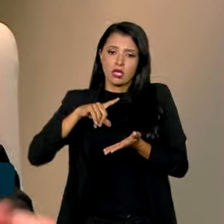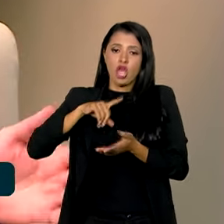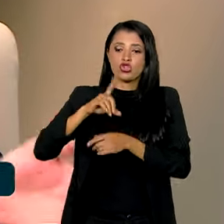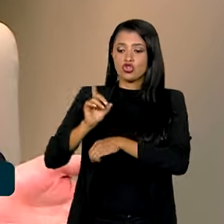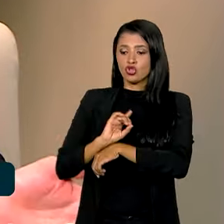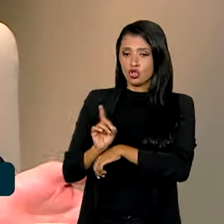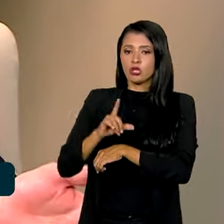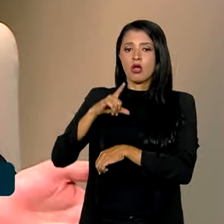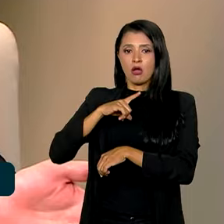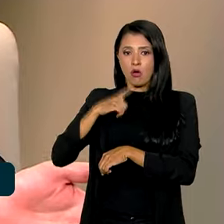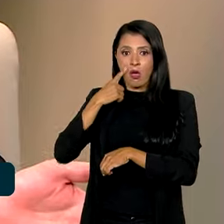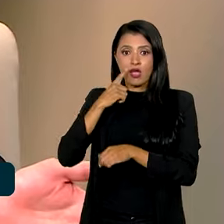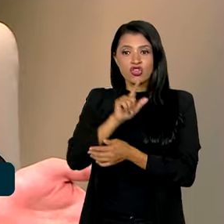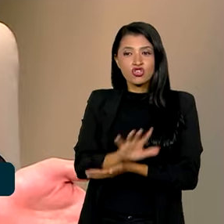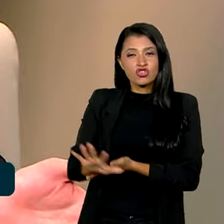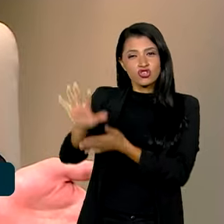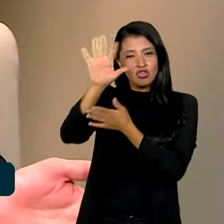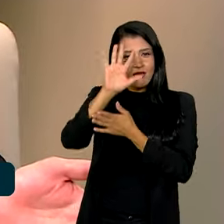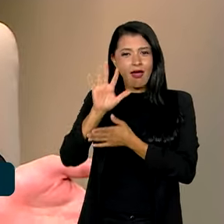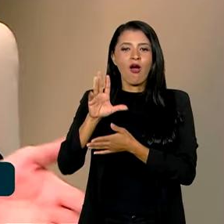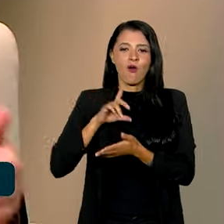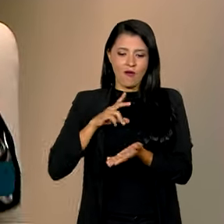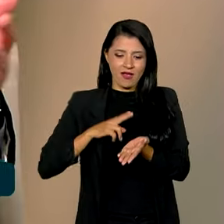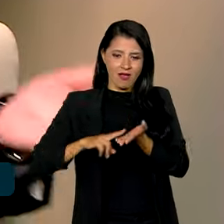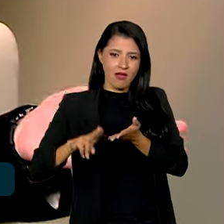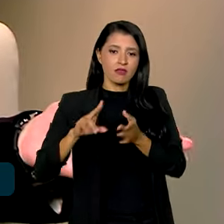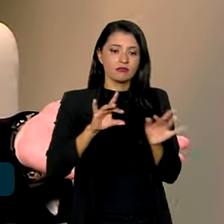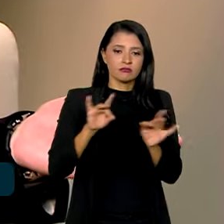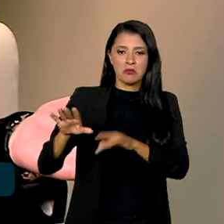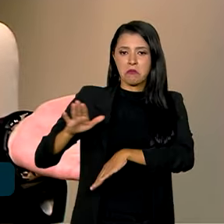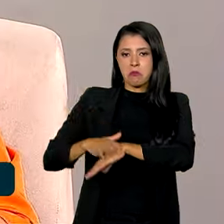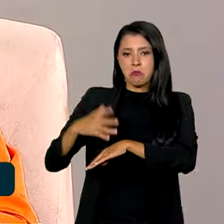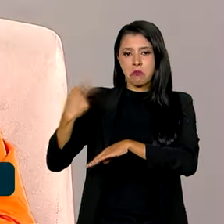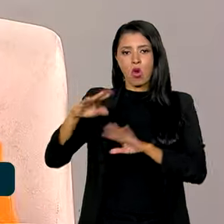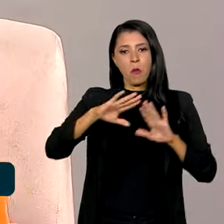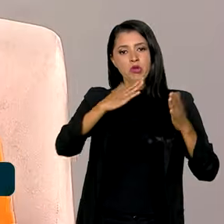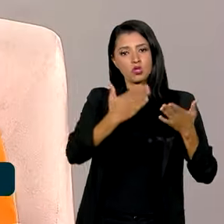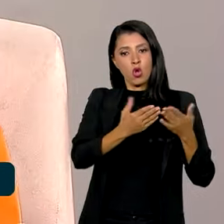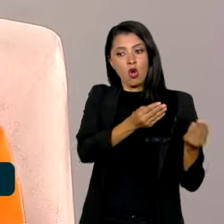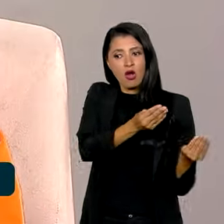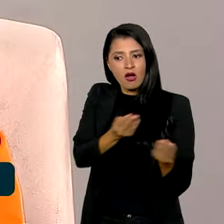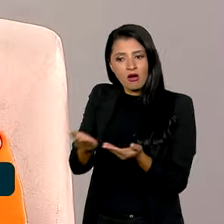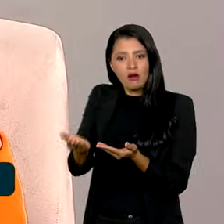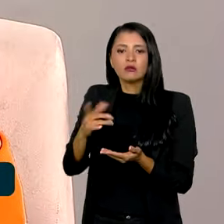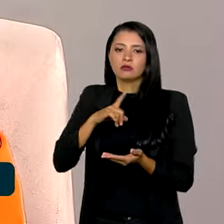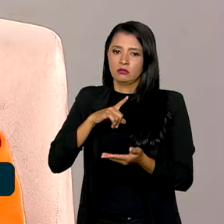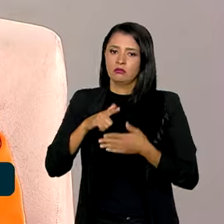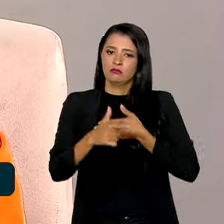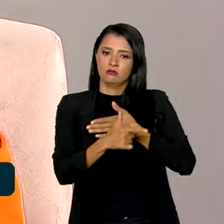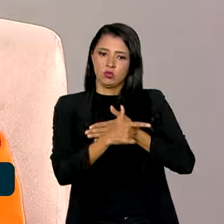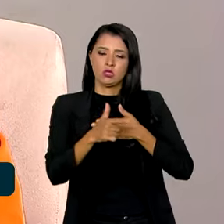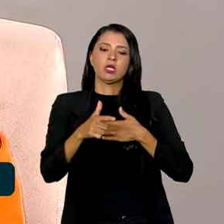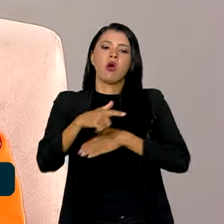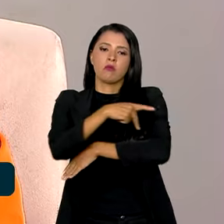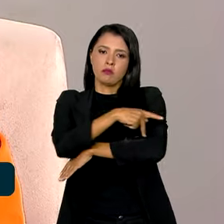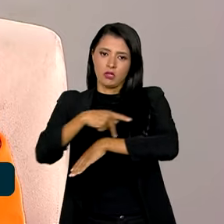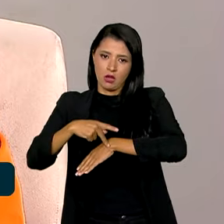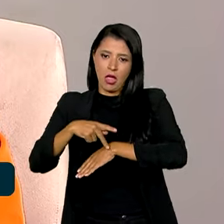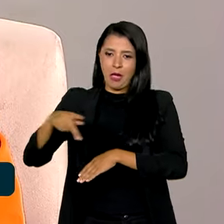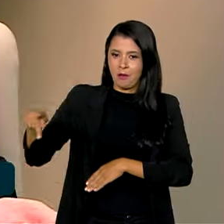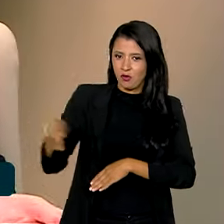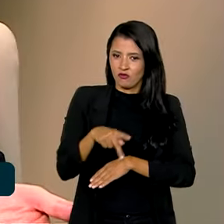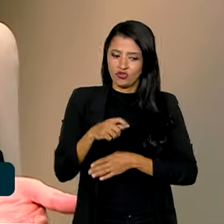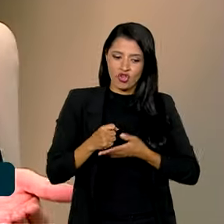digital. Em geral, essas cartas também elas são encaminhadas pelas próprias escolas, porque elas também têm uma função pedagógica, que as